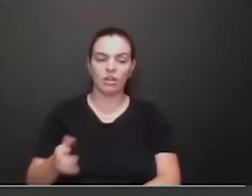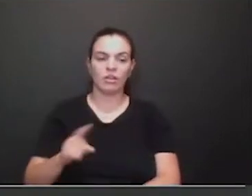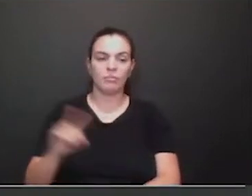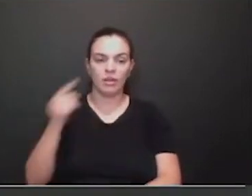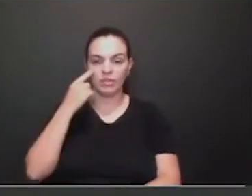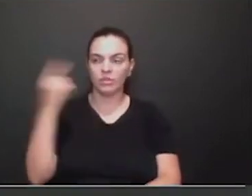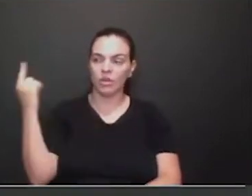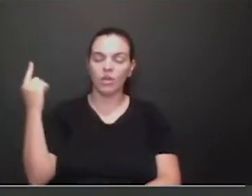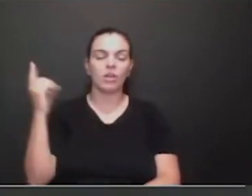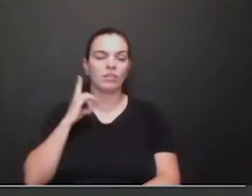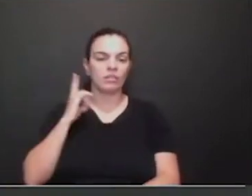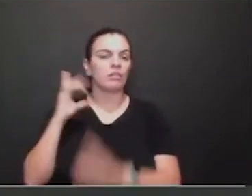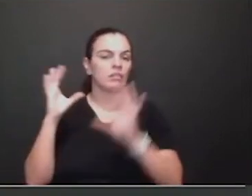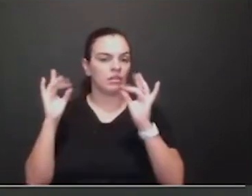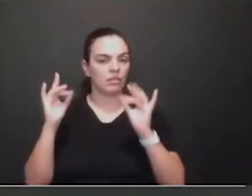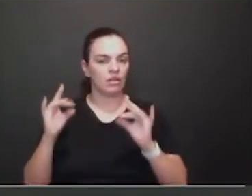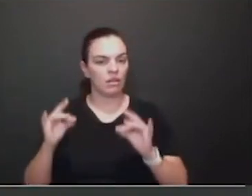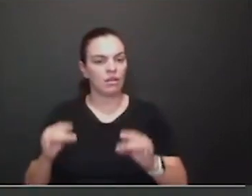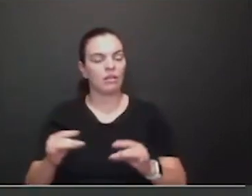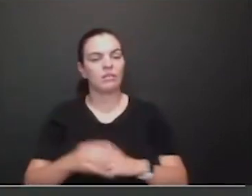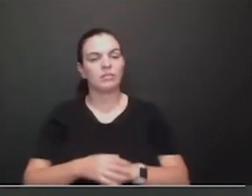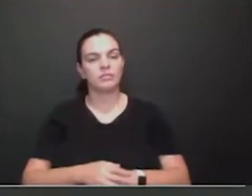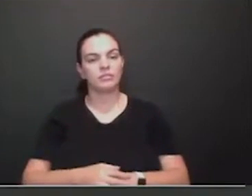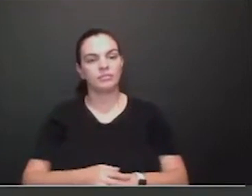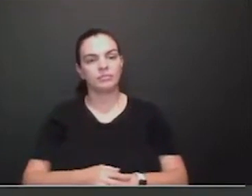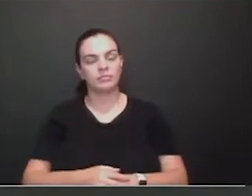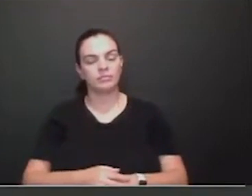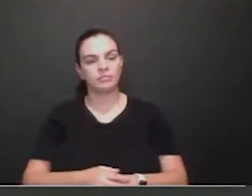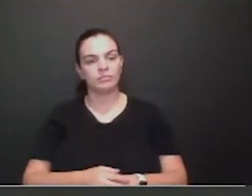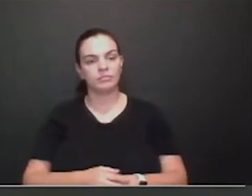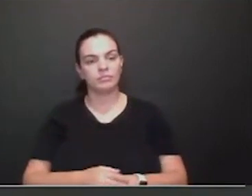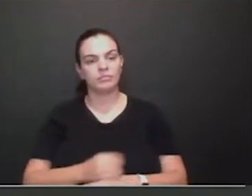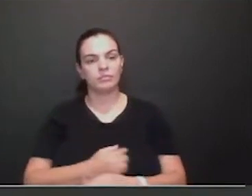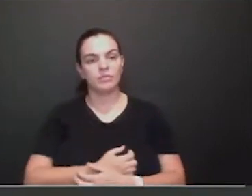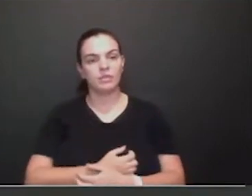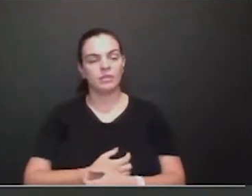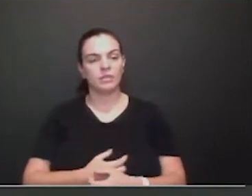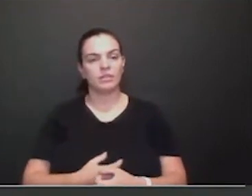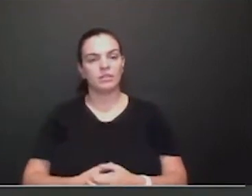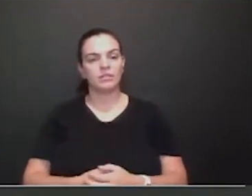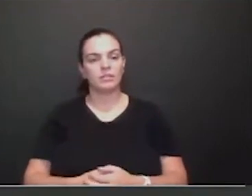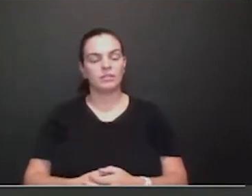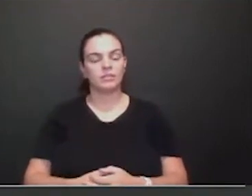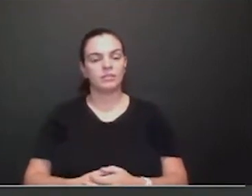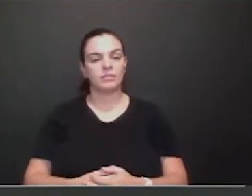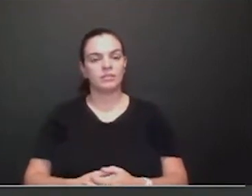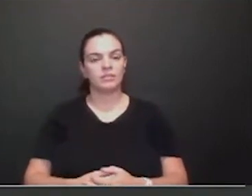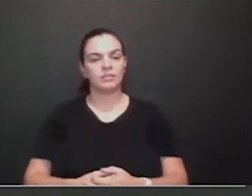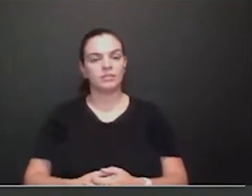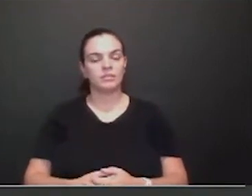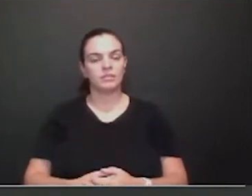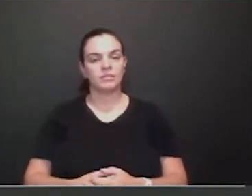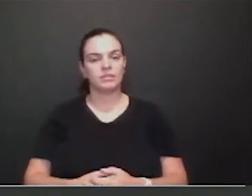do Liceu de Ofícios de Inovação, o Centro de Formação e Desenvolvimento Profissional, que são dois produtos assim,